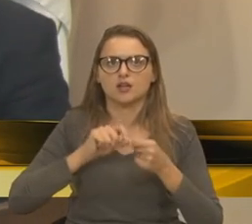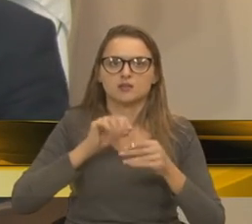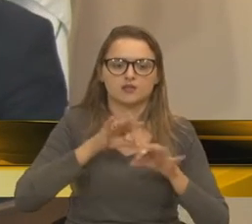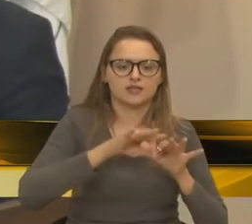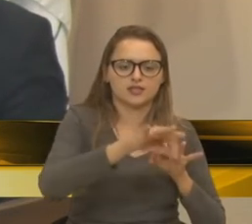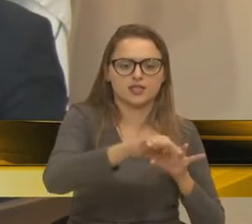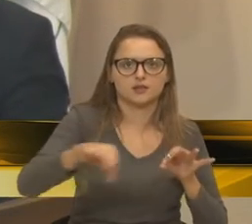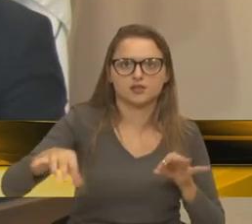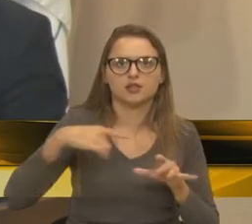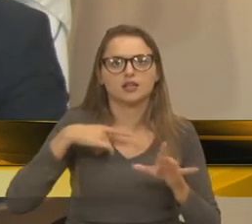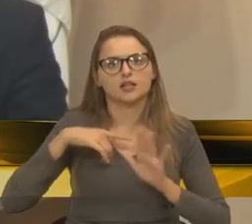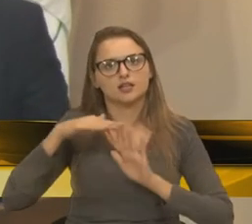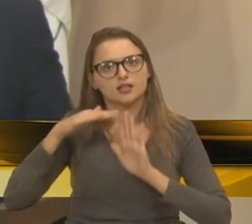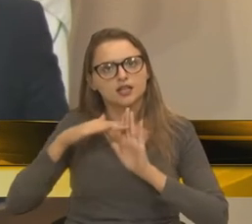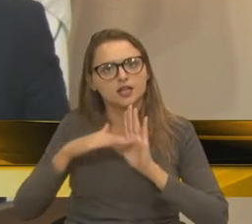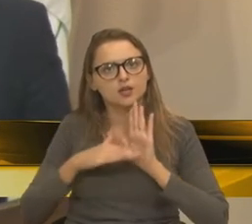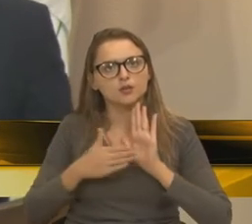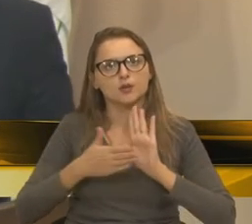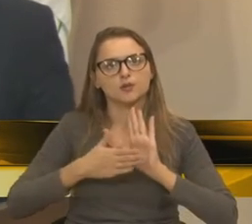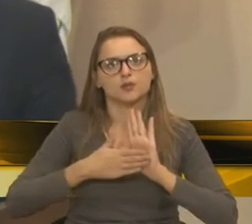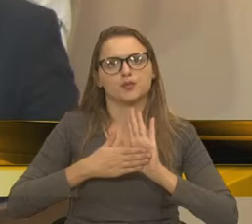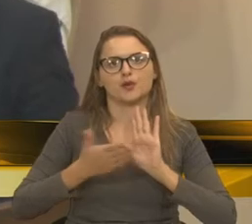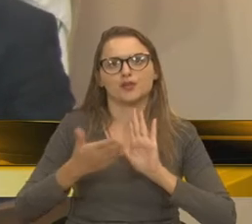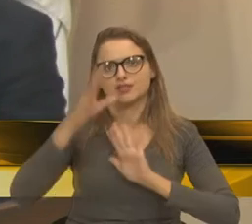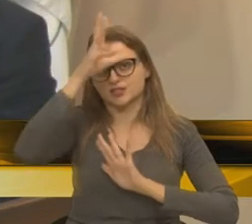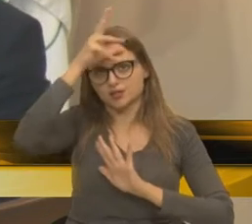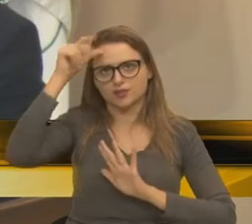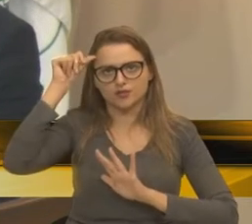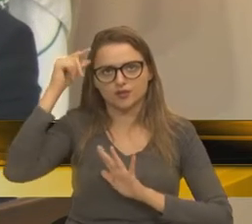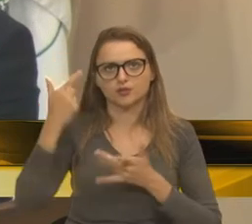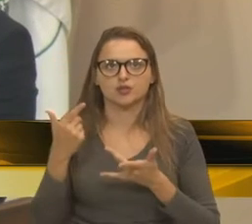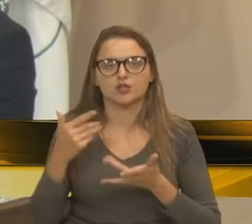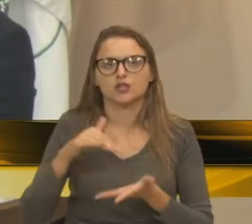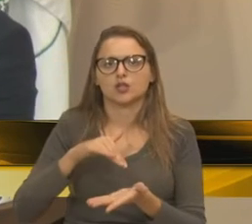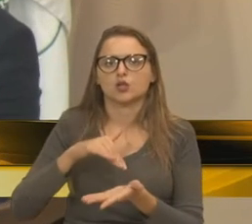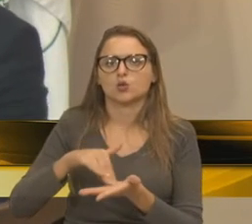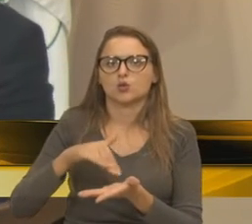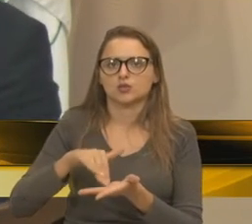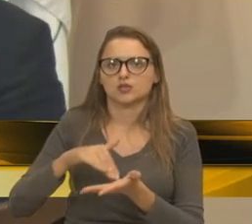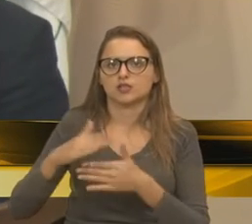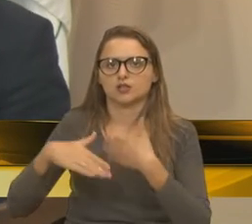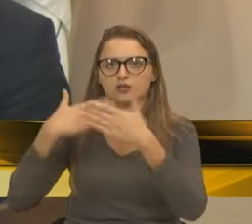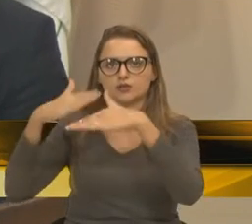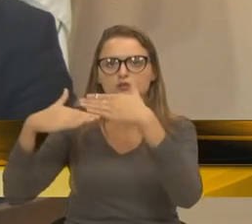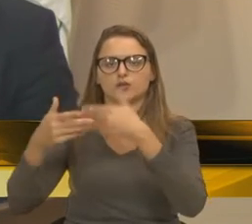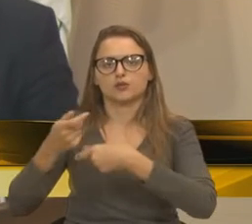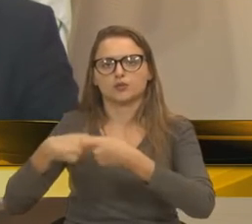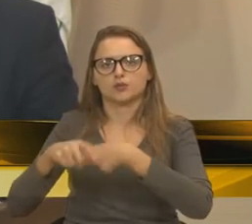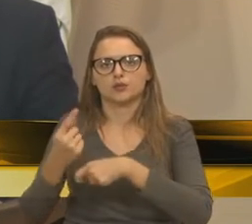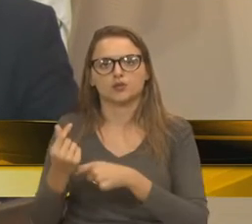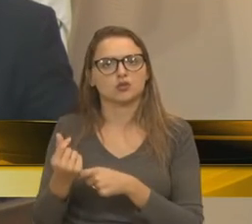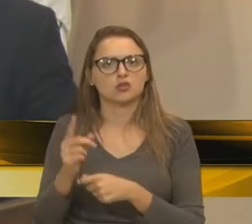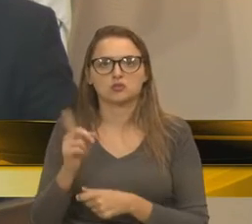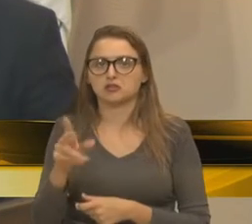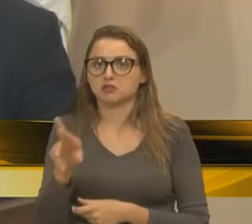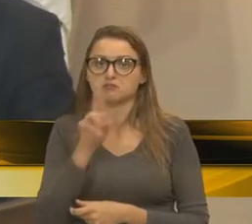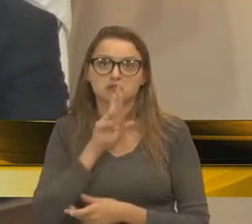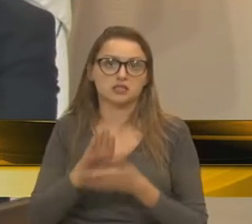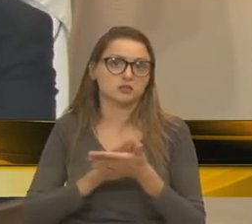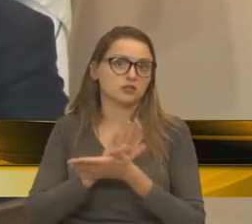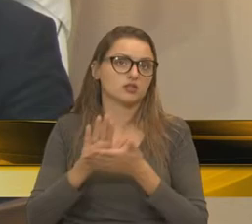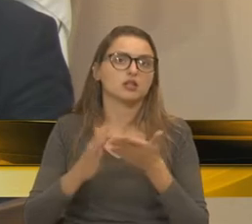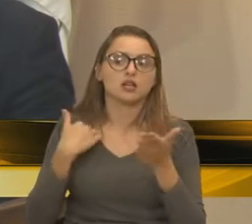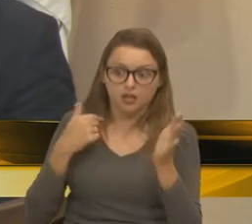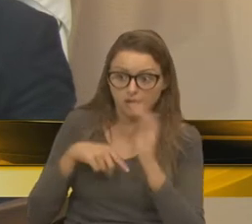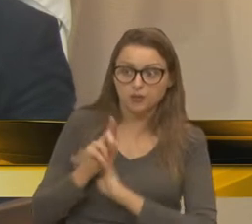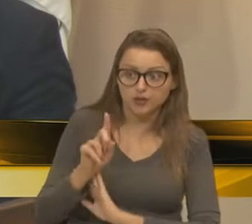é porque há um planejamento do município para aquele local. O secretário de Desenvolvimento Econômico estava nessa reunião ontem e não soube me dizer. Eu pedi,